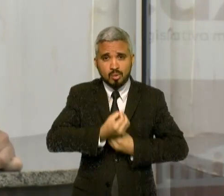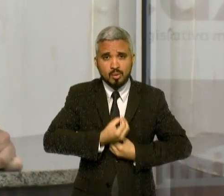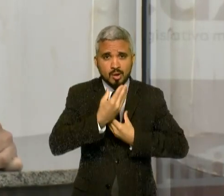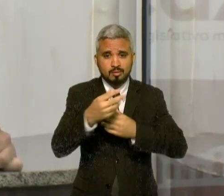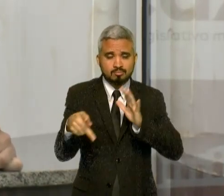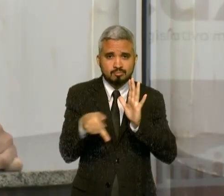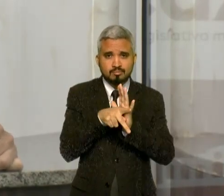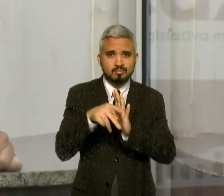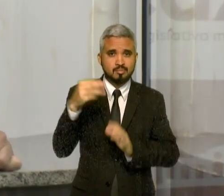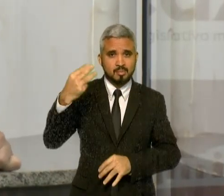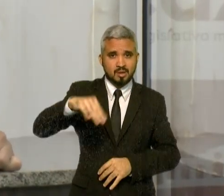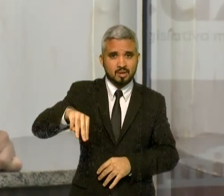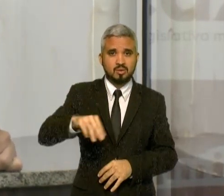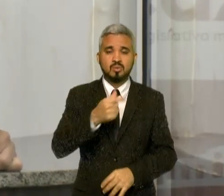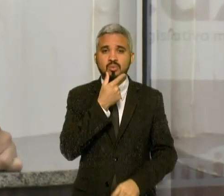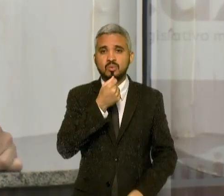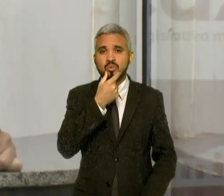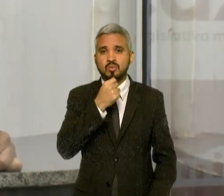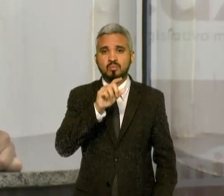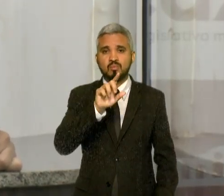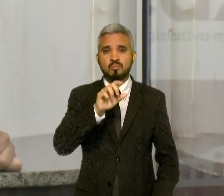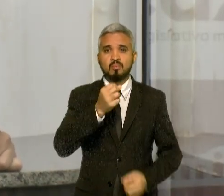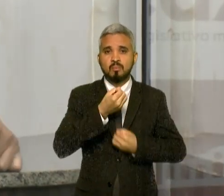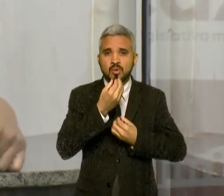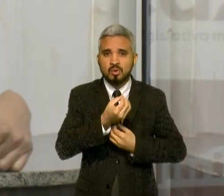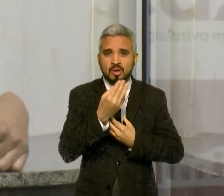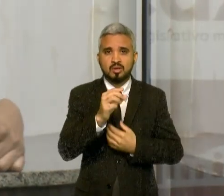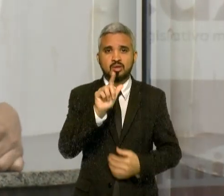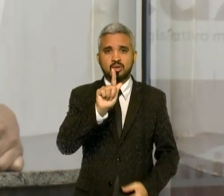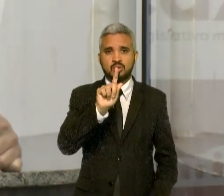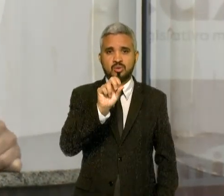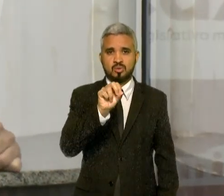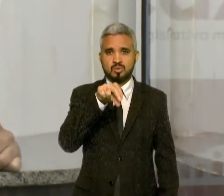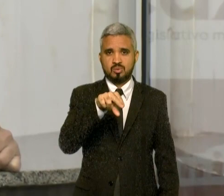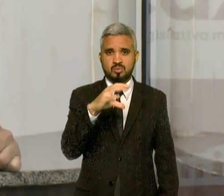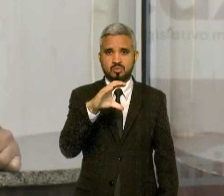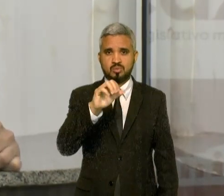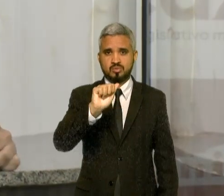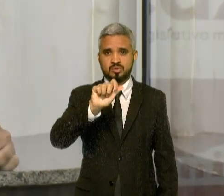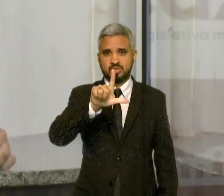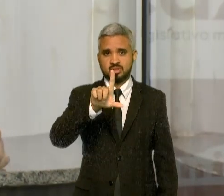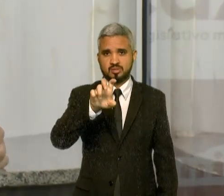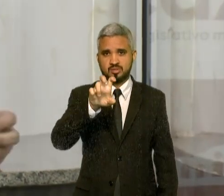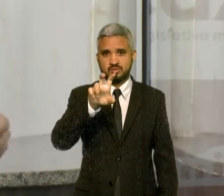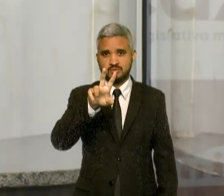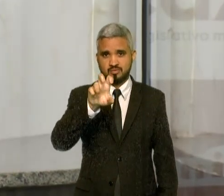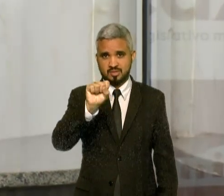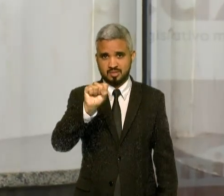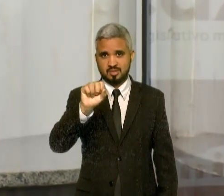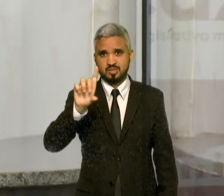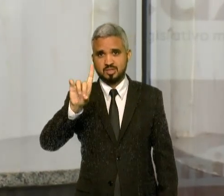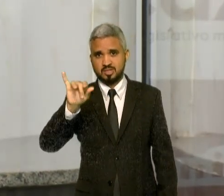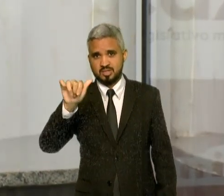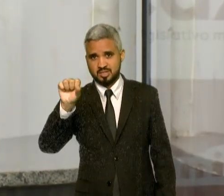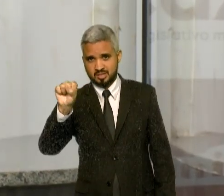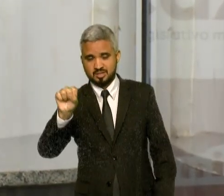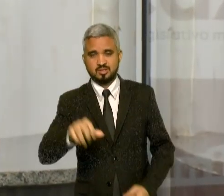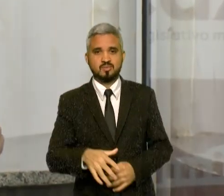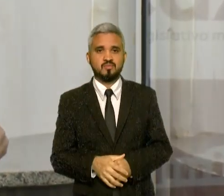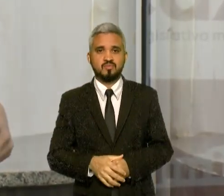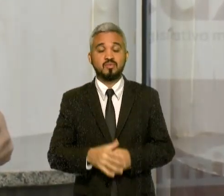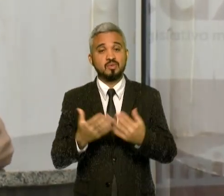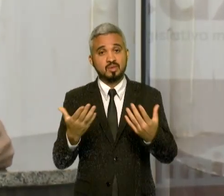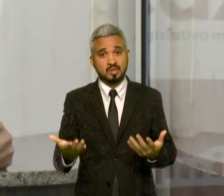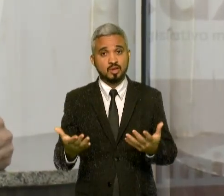imortal Gonçalves Dias. Caxias recebe de presente da Assembleia Legislativa do Maranhão